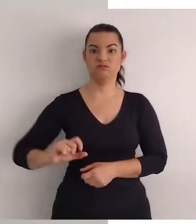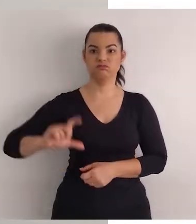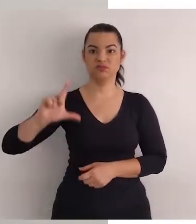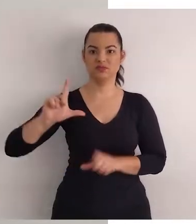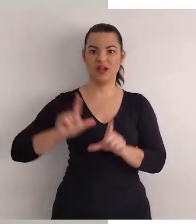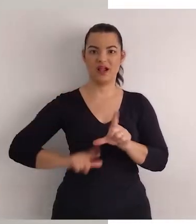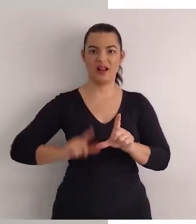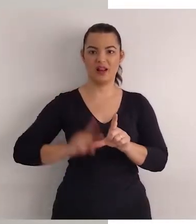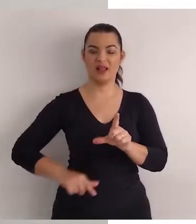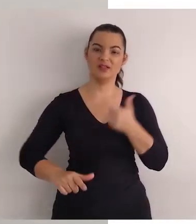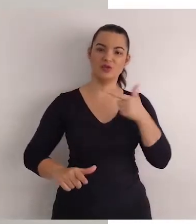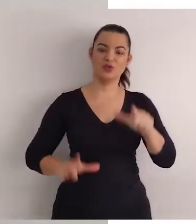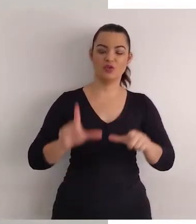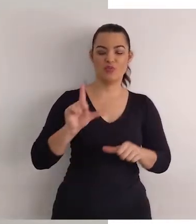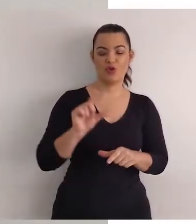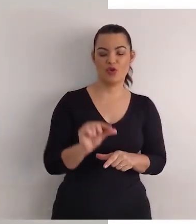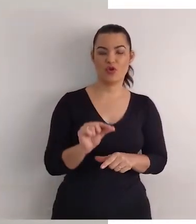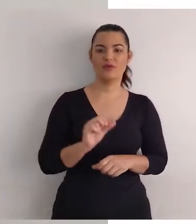Esperança.